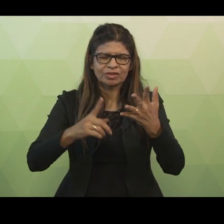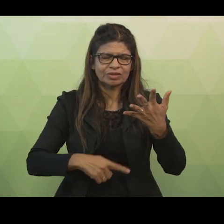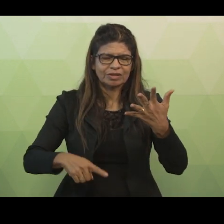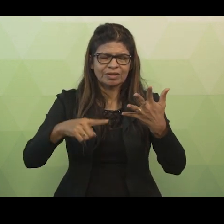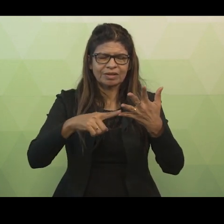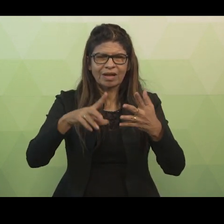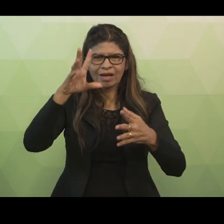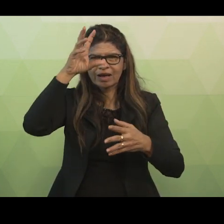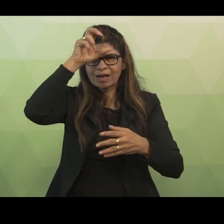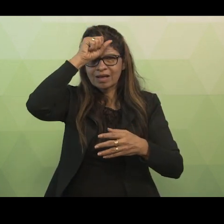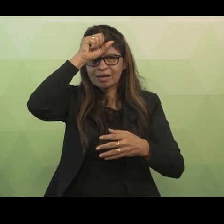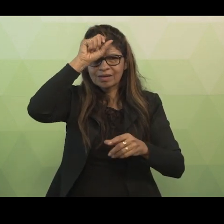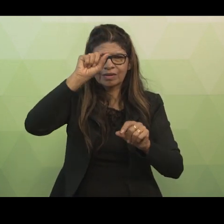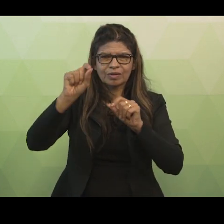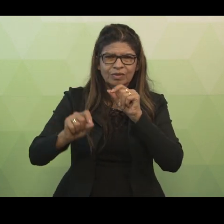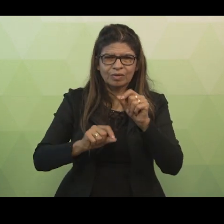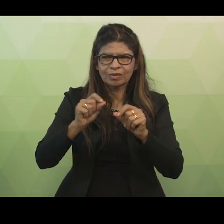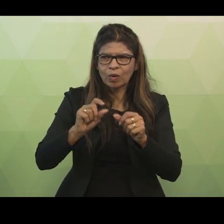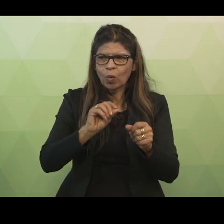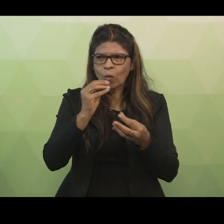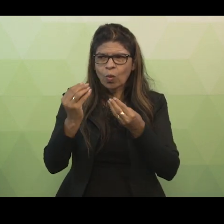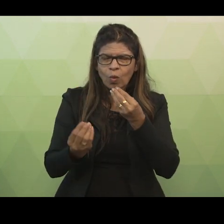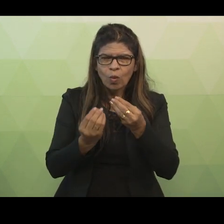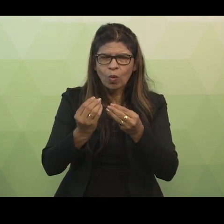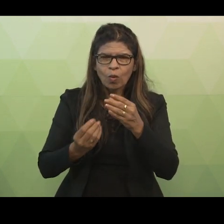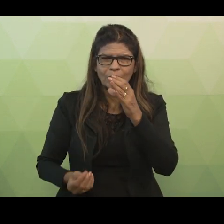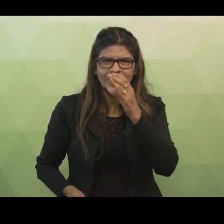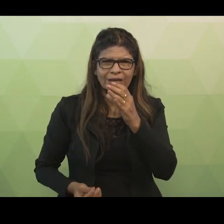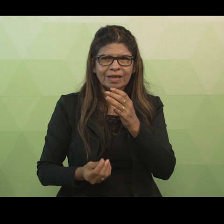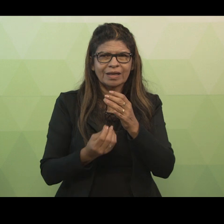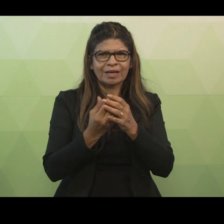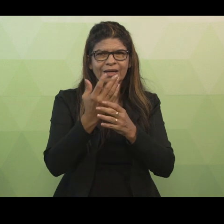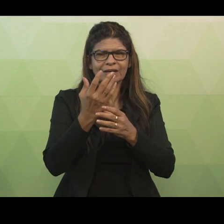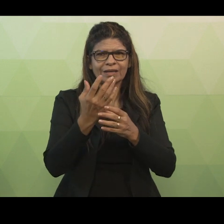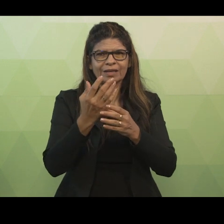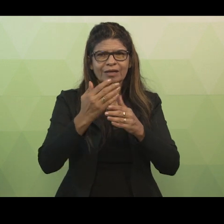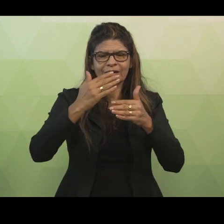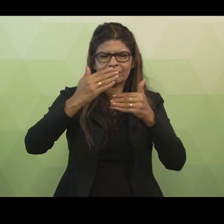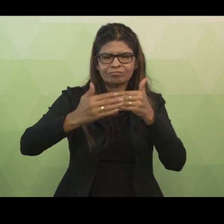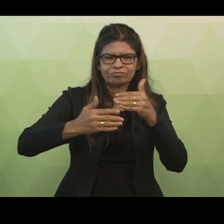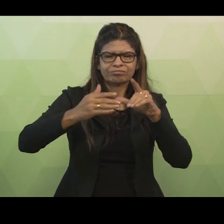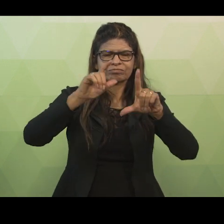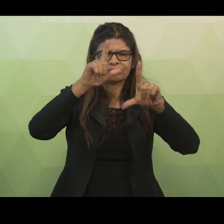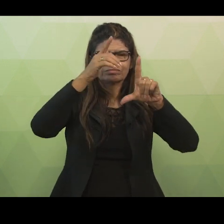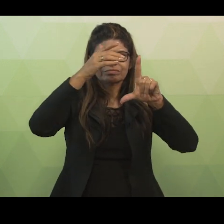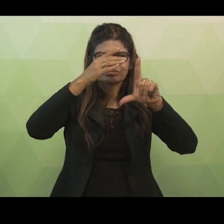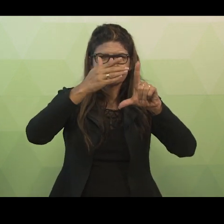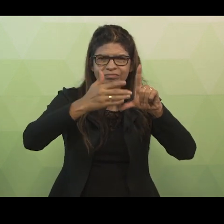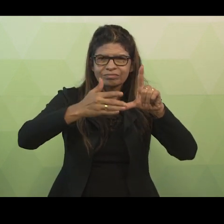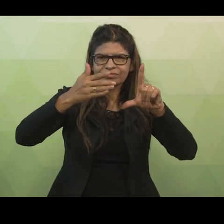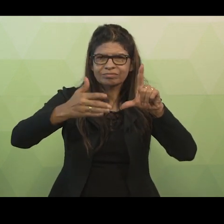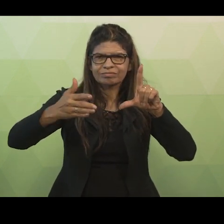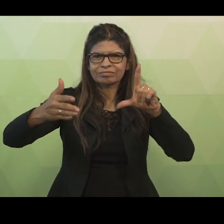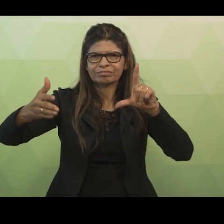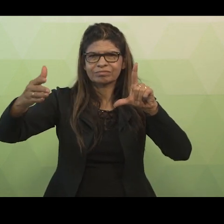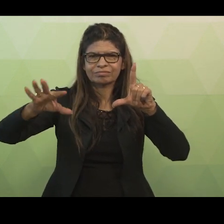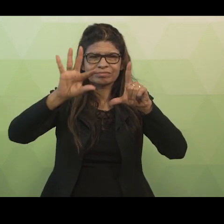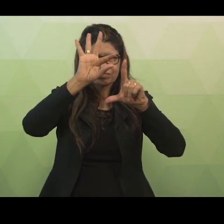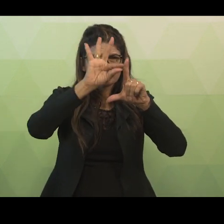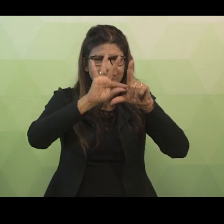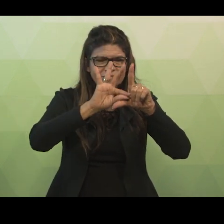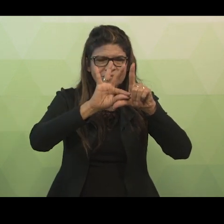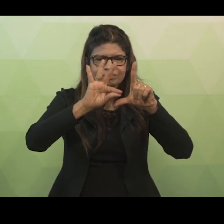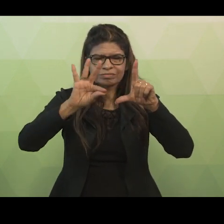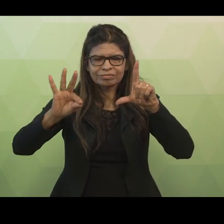fichas. Portanto, é importante que o analista consiga cópias dessas fichas. Assim, quando estiver desenvolvendo o